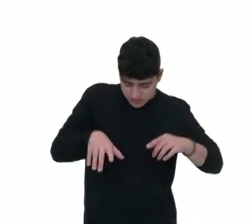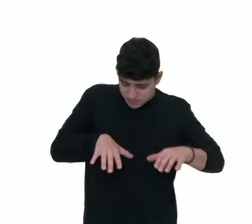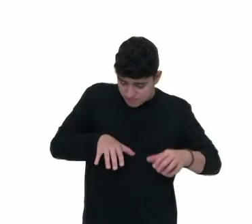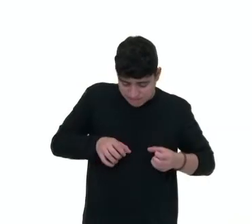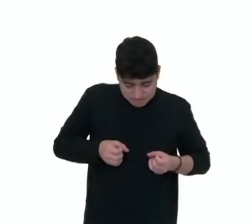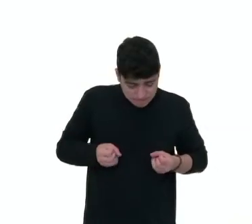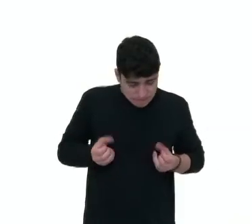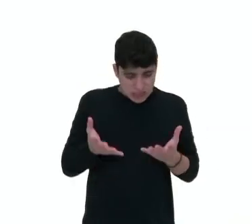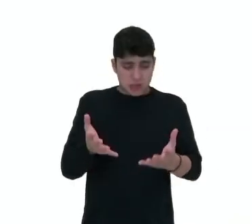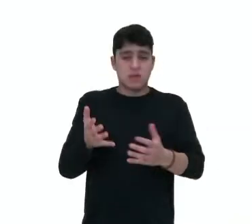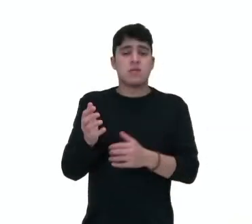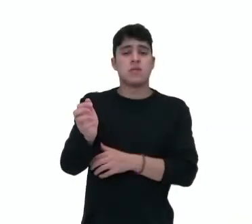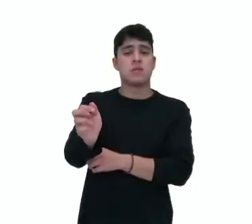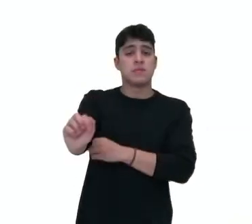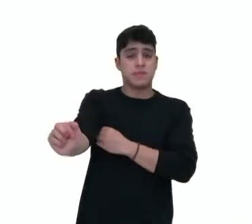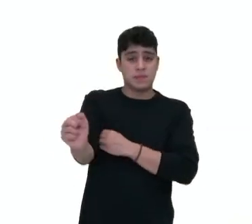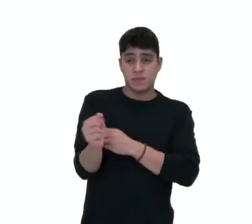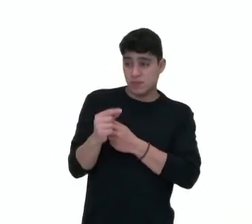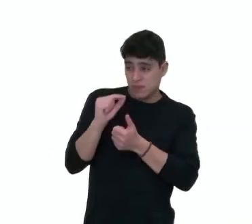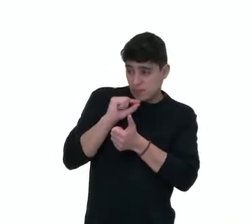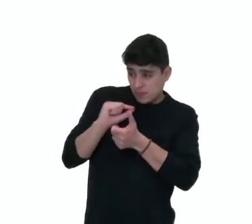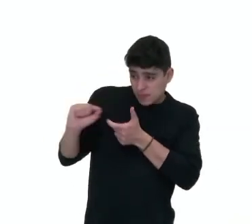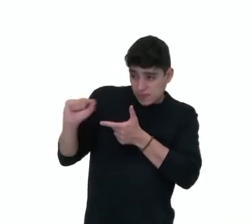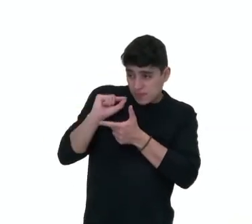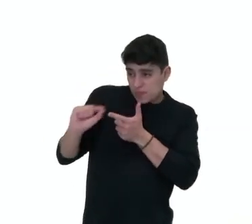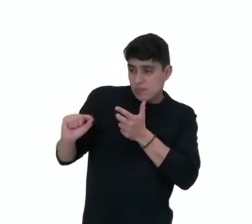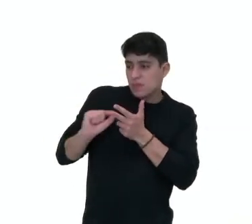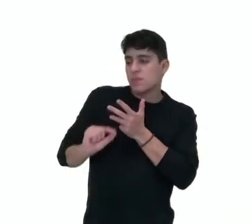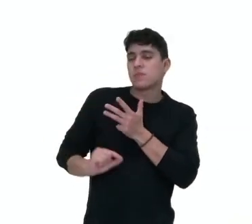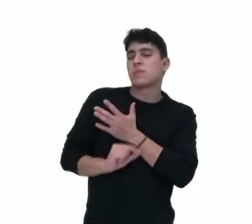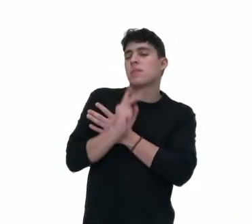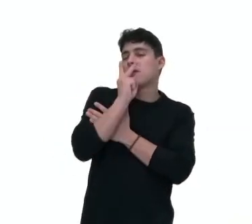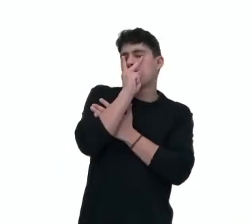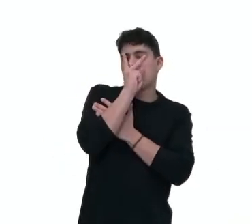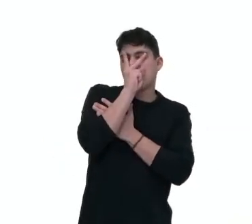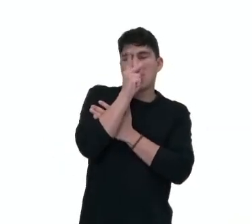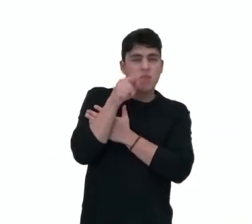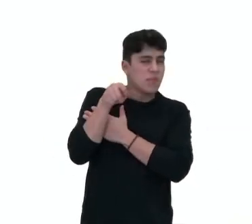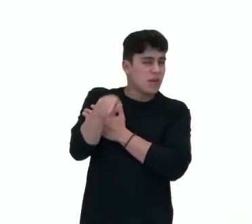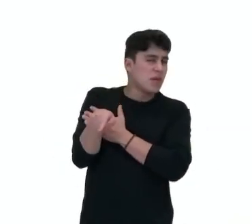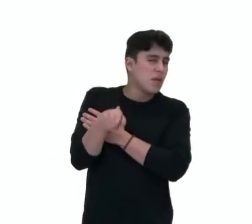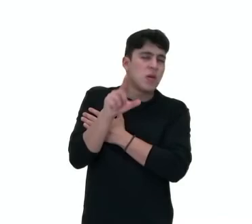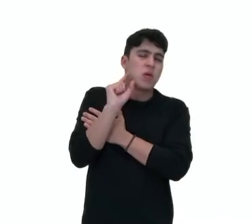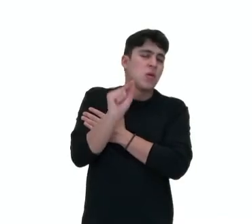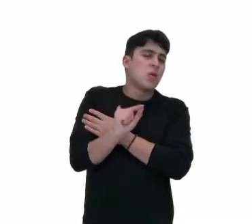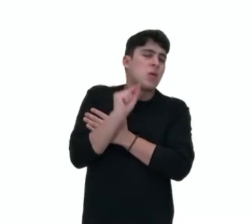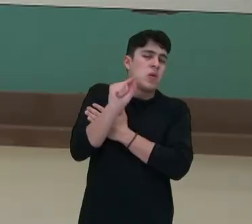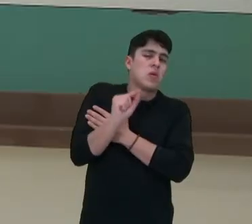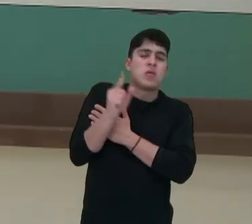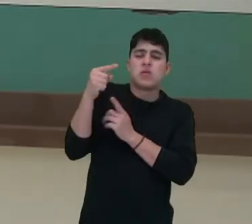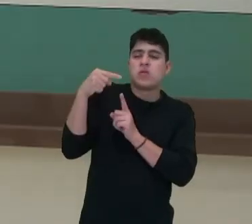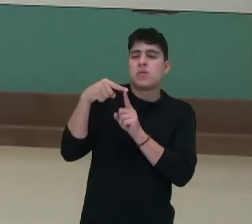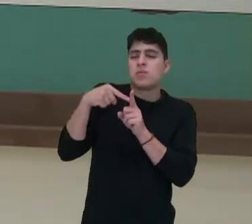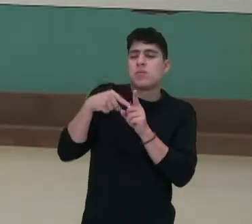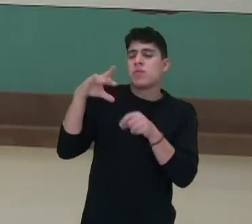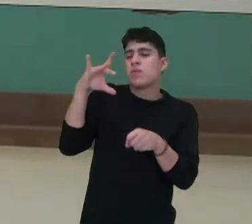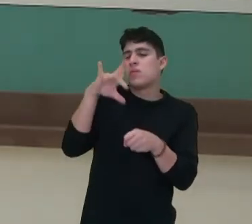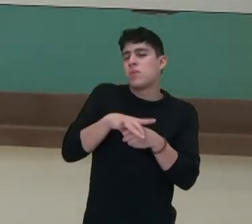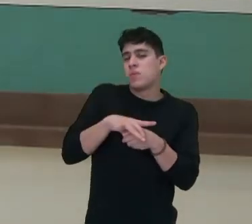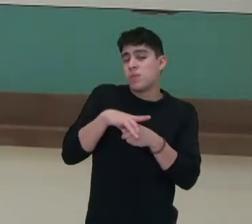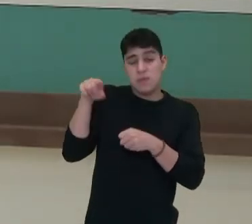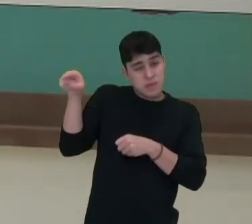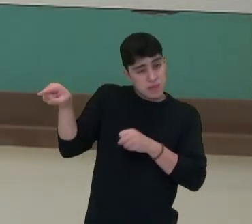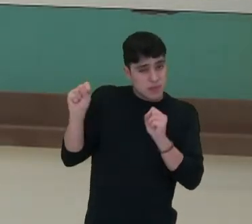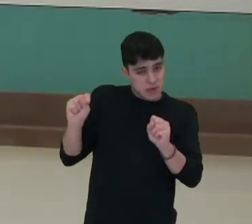movimentos. São sintomas. É possível que ela esteja sofrendo um quadro de que doença? Vou